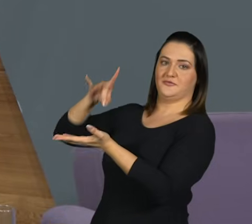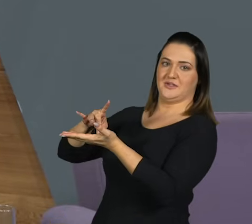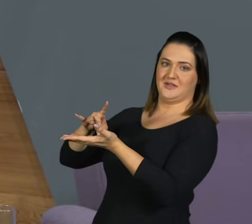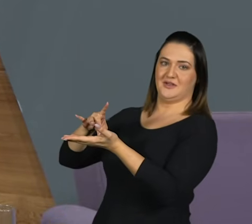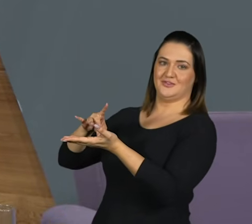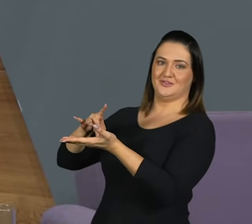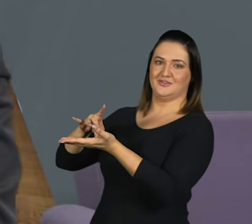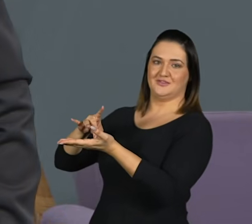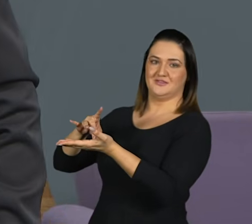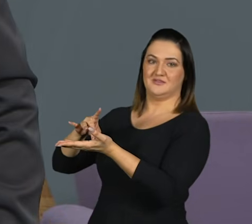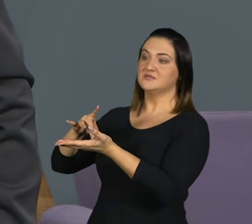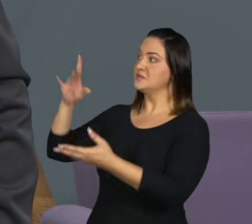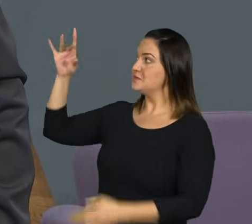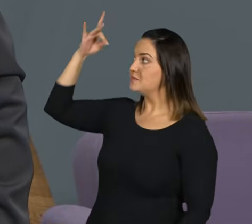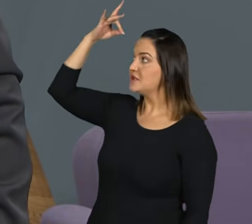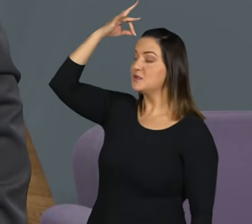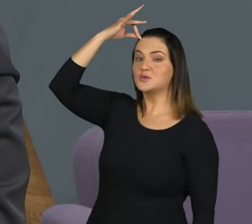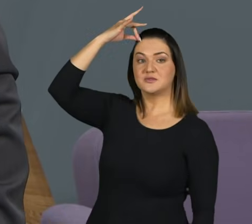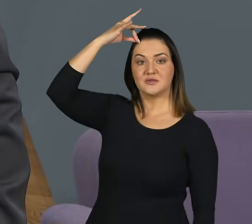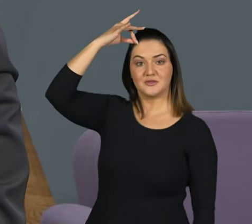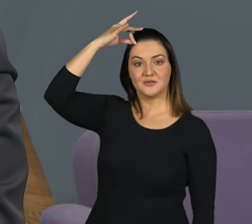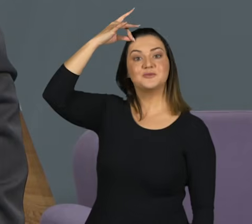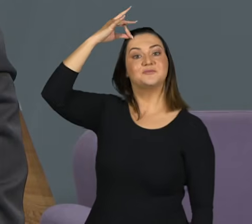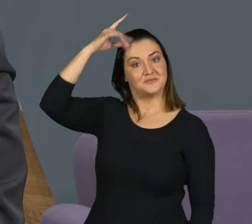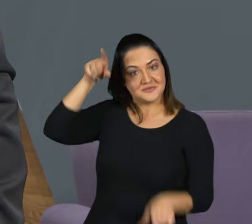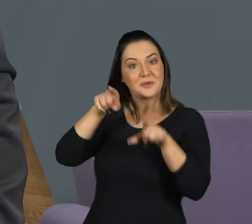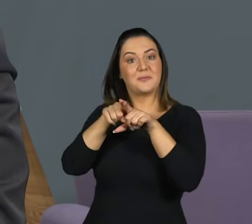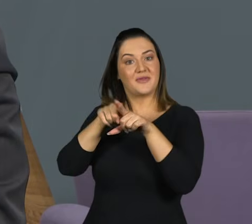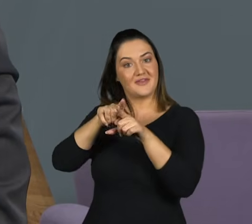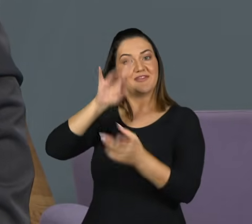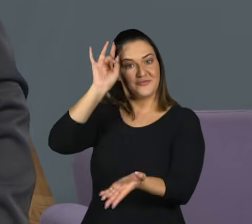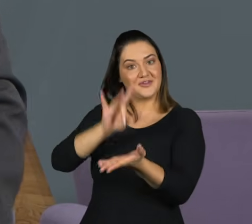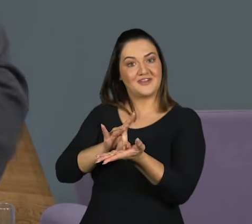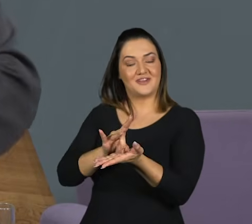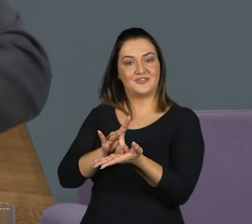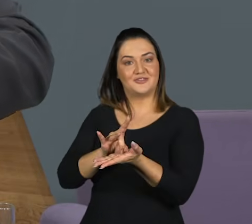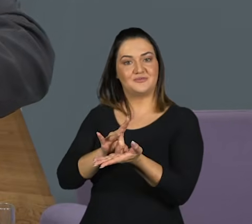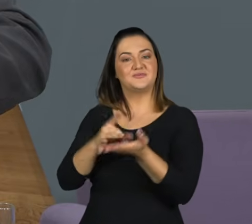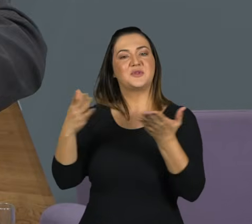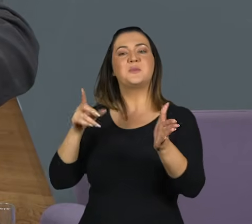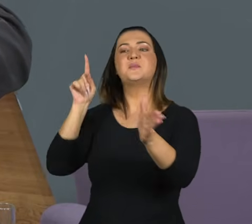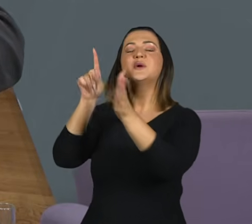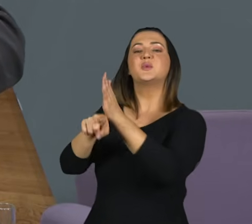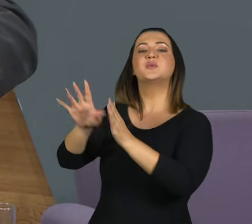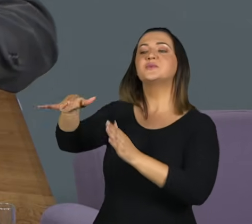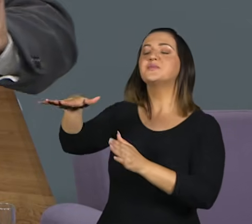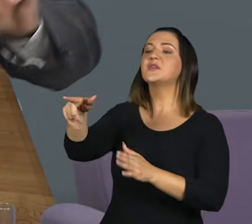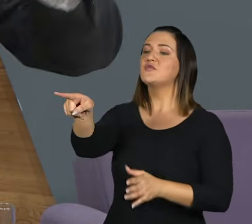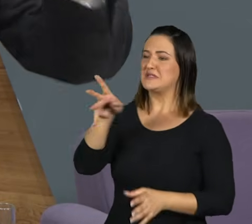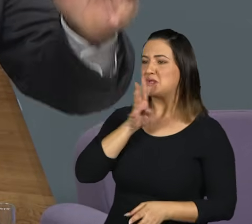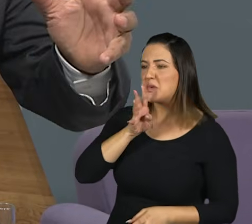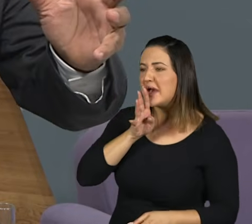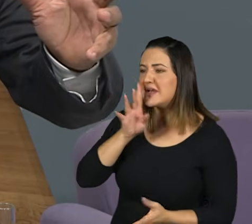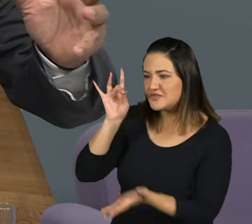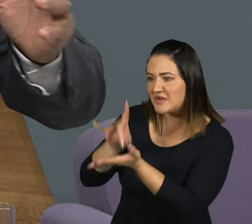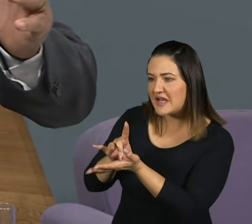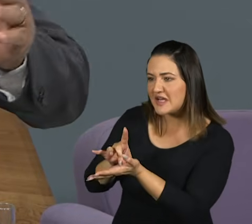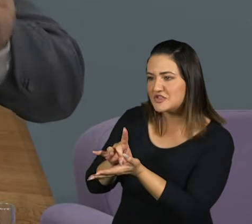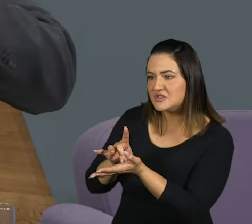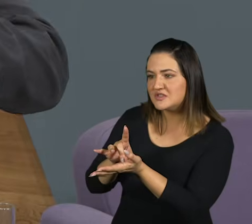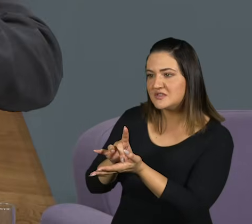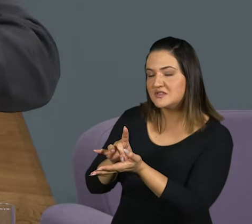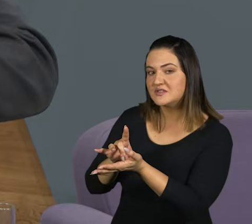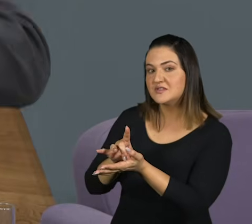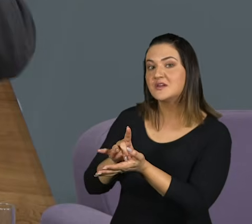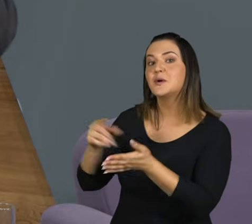que o Espírito Santo é a própria verdade. Entendeu ou não? Então, se alguém perguntar assim, você conhece a verdade?